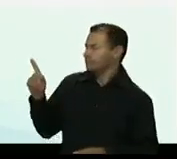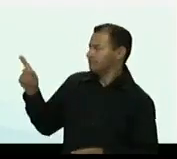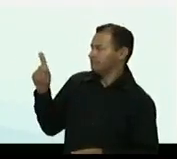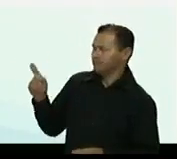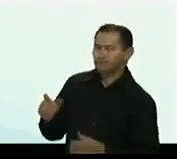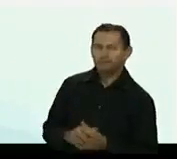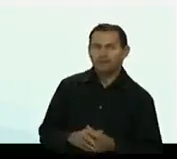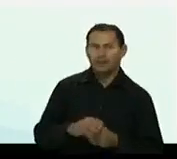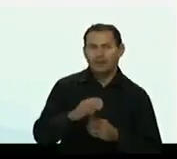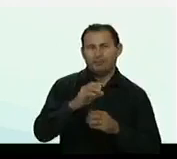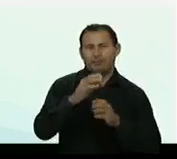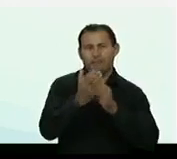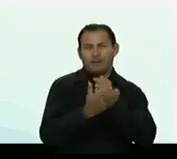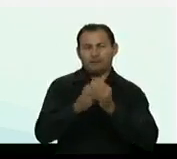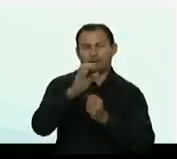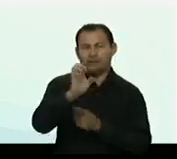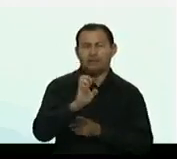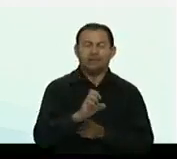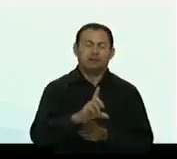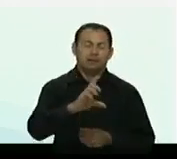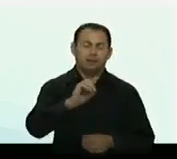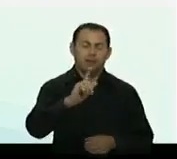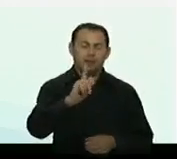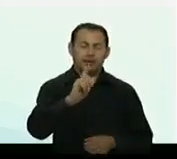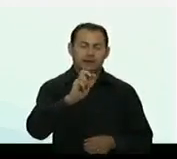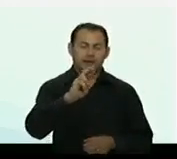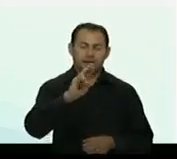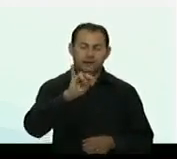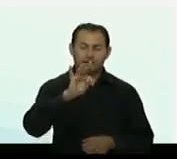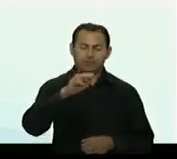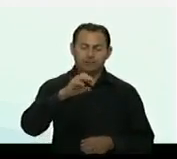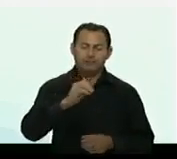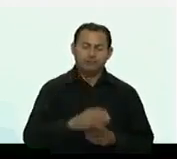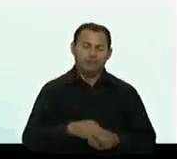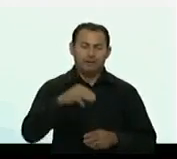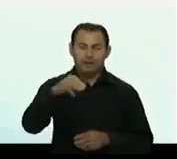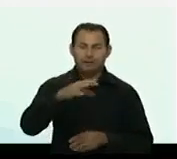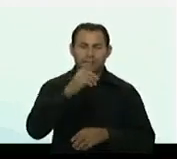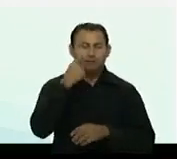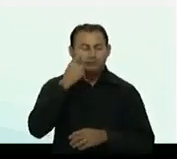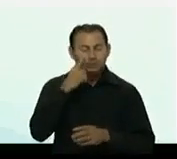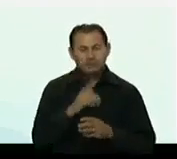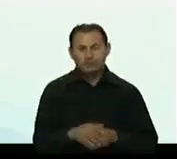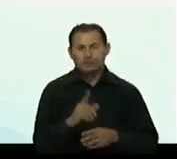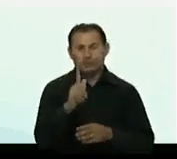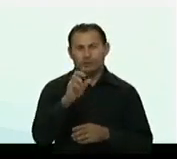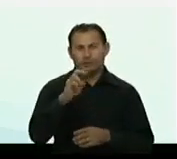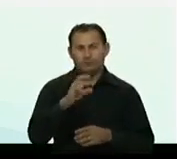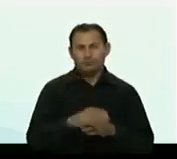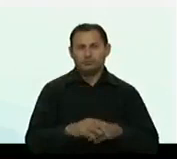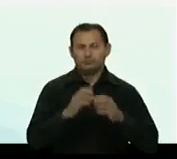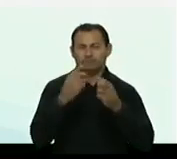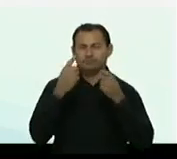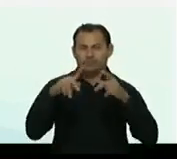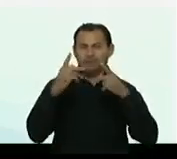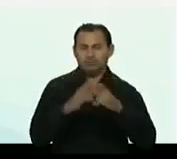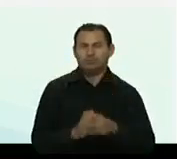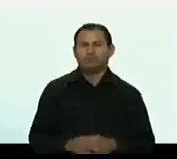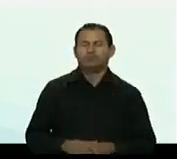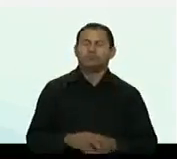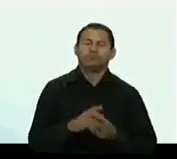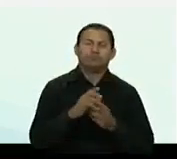a base e, ele é denotado por logaritmo n. Veja quando eu tenho isso, quer dizer que é logaritmo natural, certo? Ou